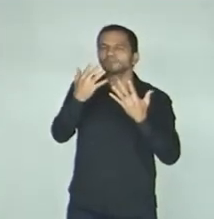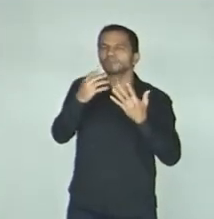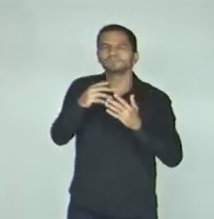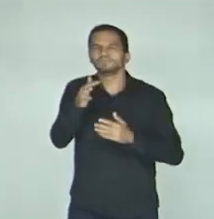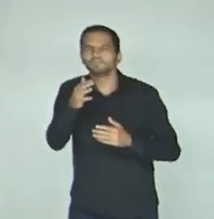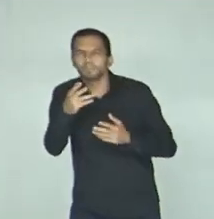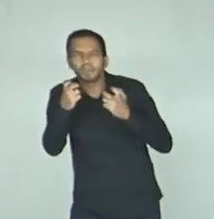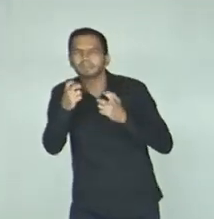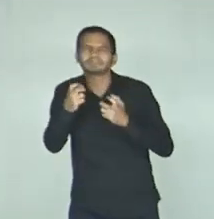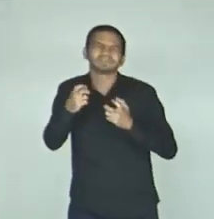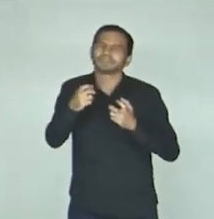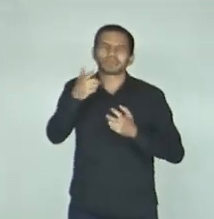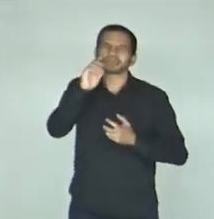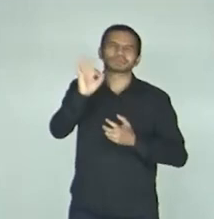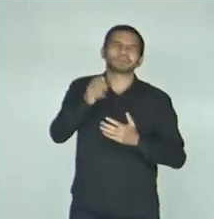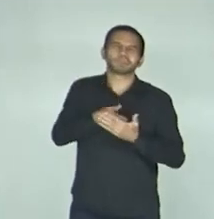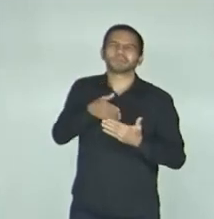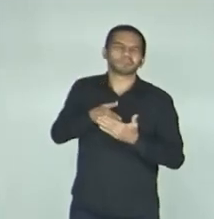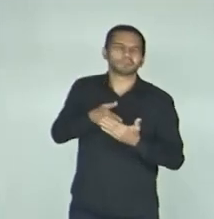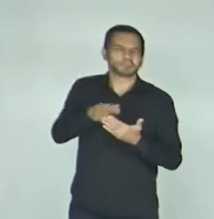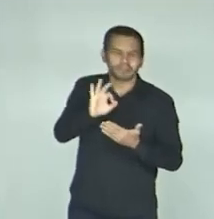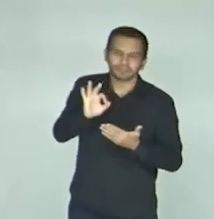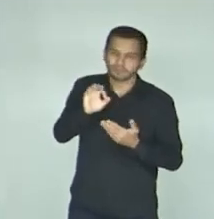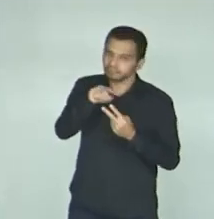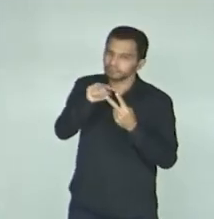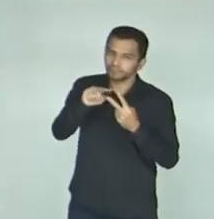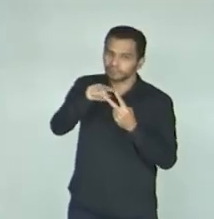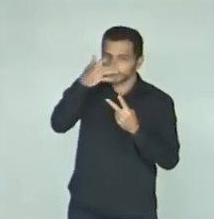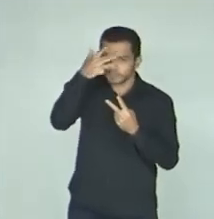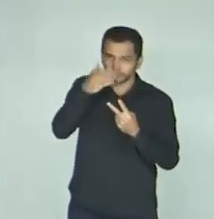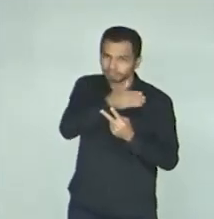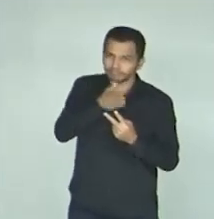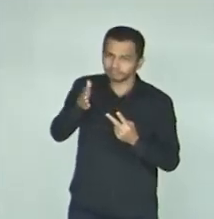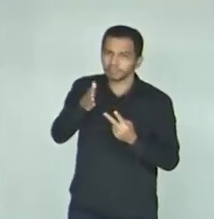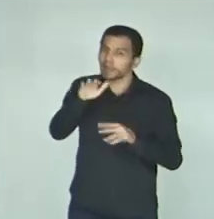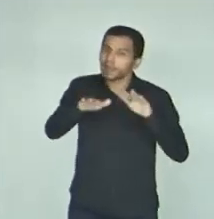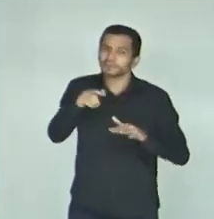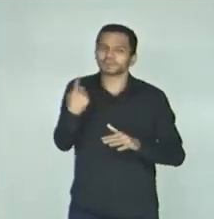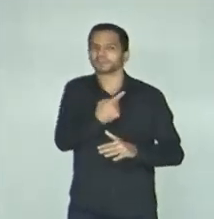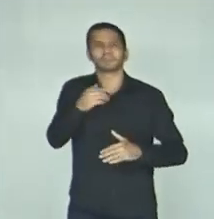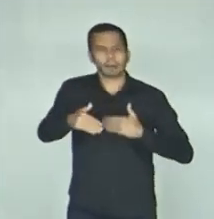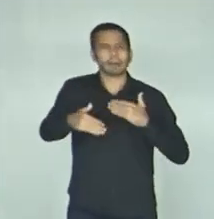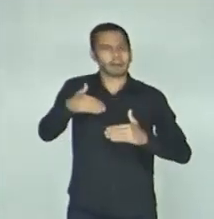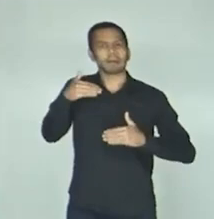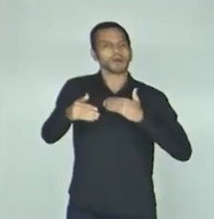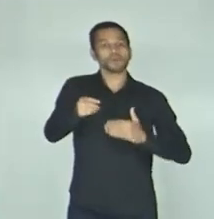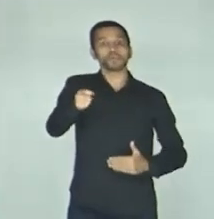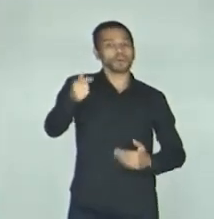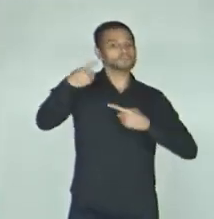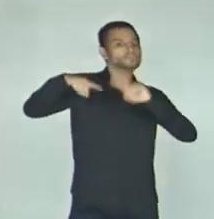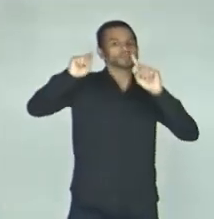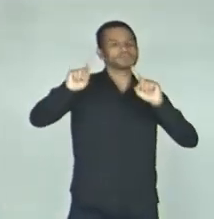do Sucesso e às vezes a gente até tá no caminho de sucesso as coisas estão fluindo